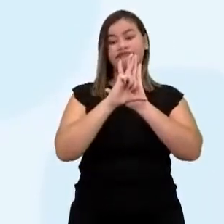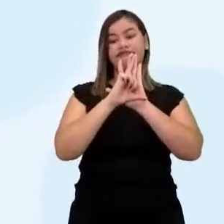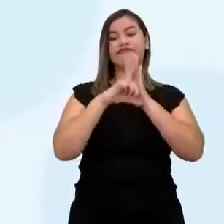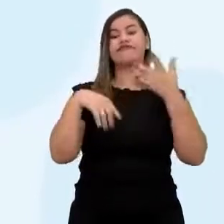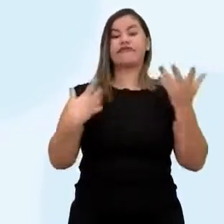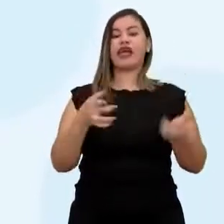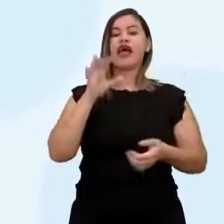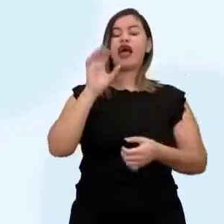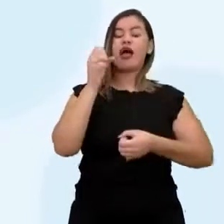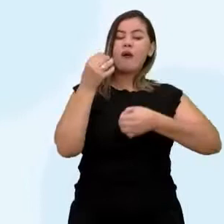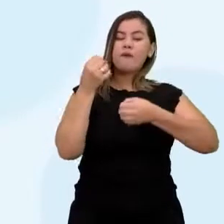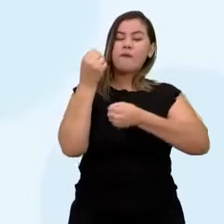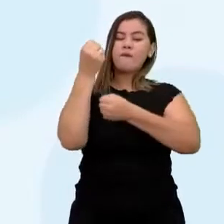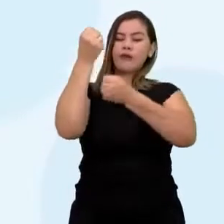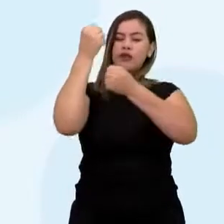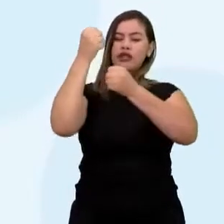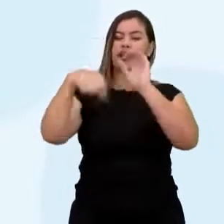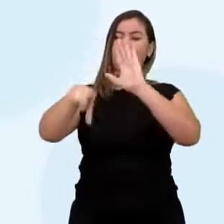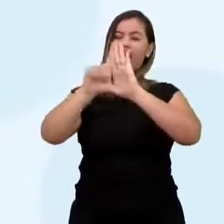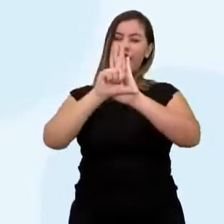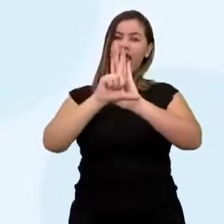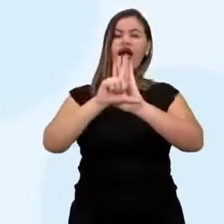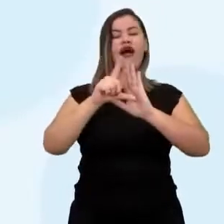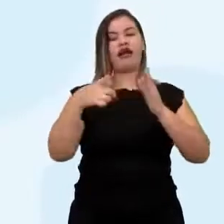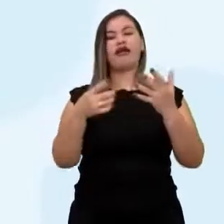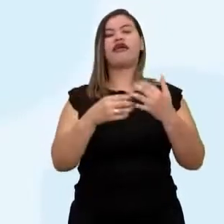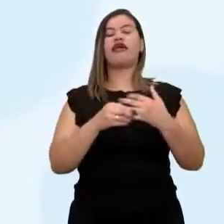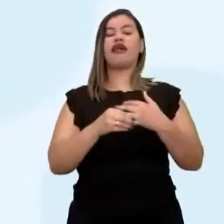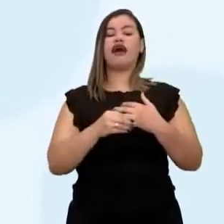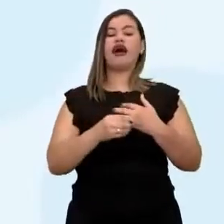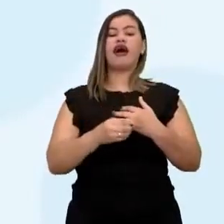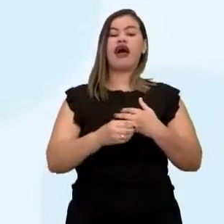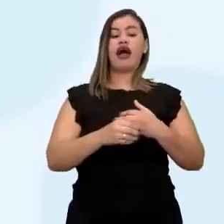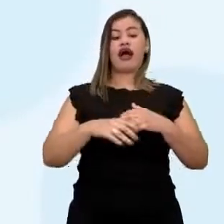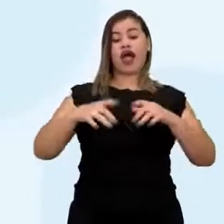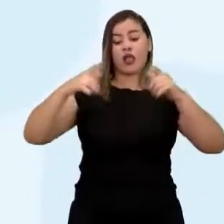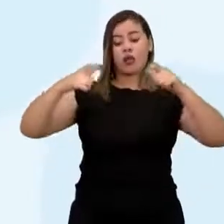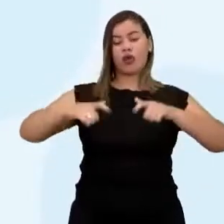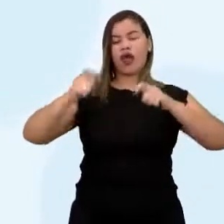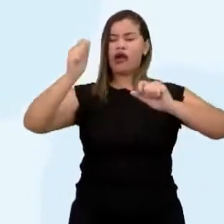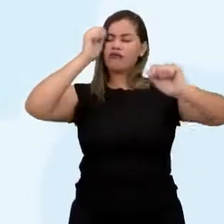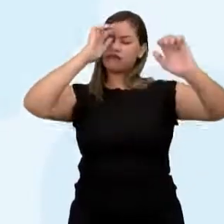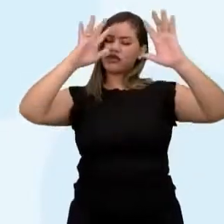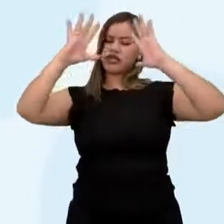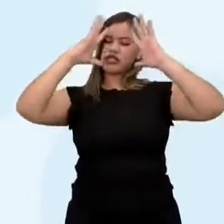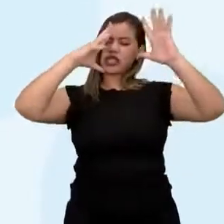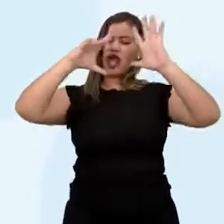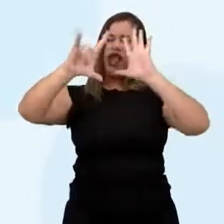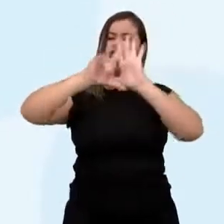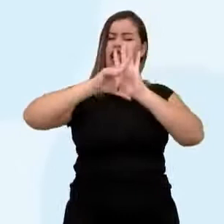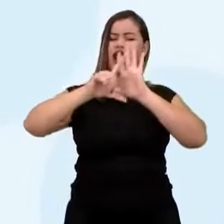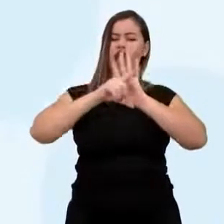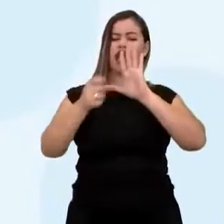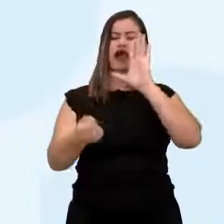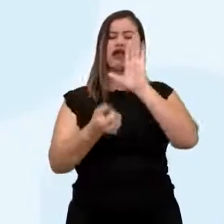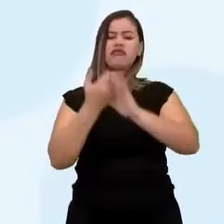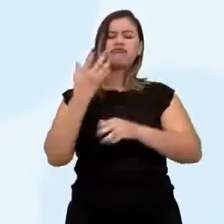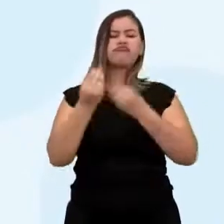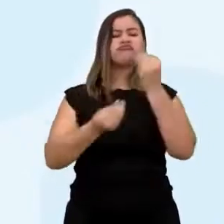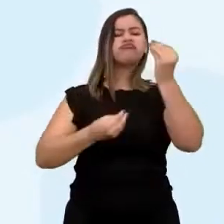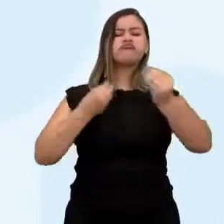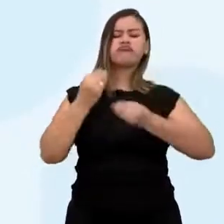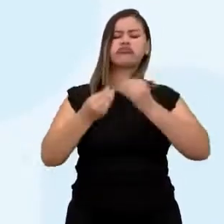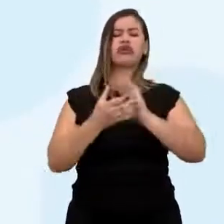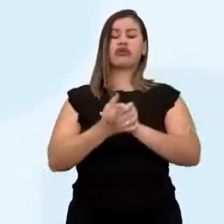o poder legislativo é aquele lugar onde eles estão elaborando, pensando leis. E o que